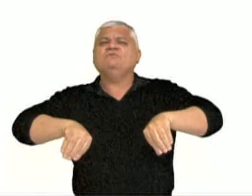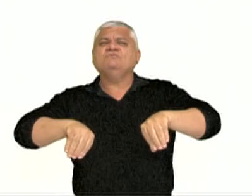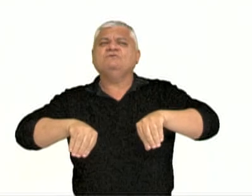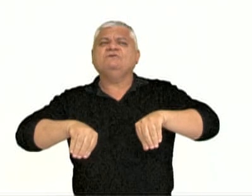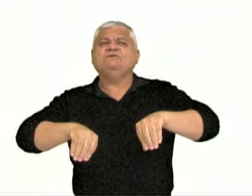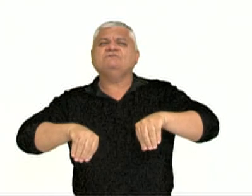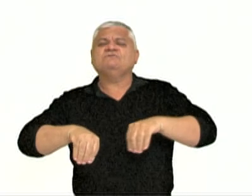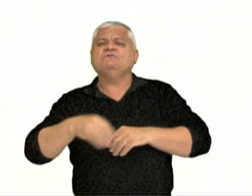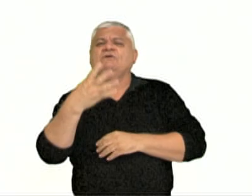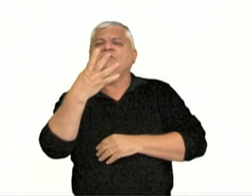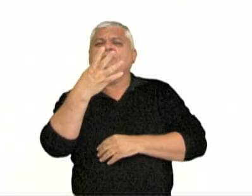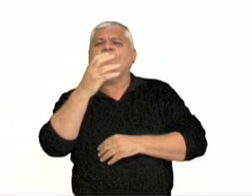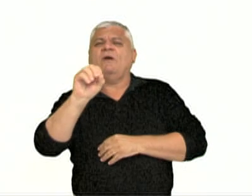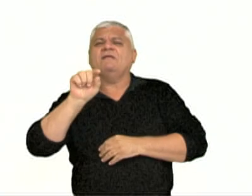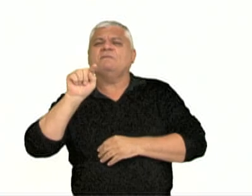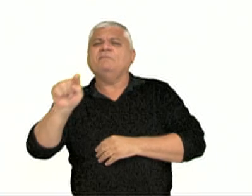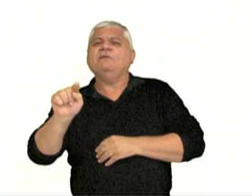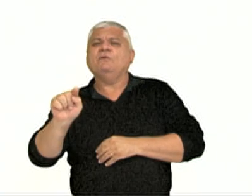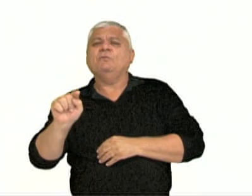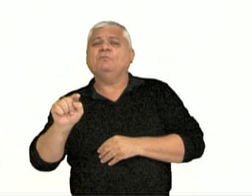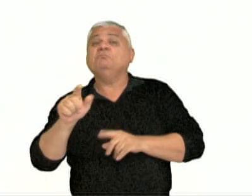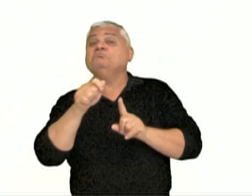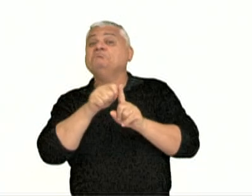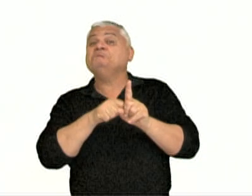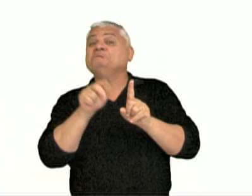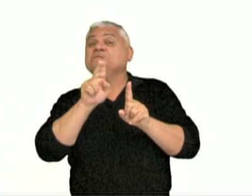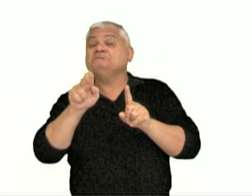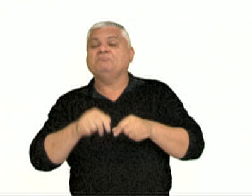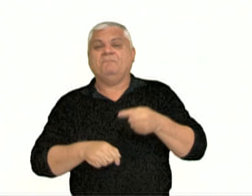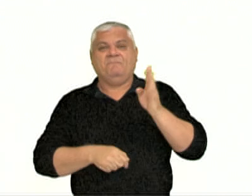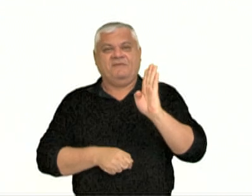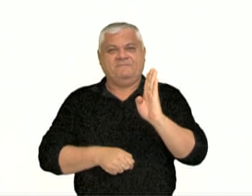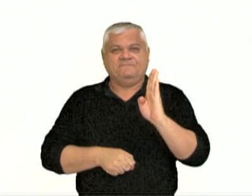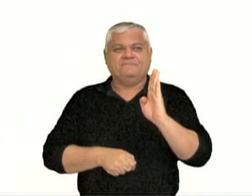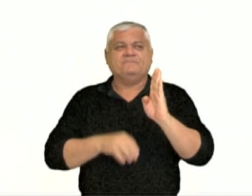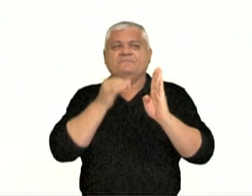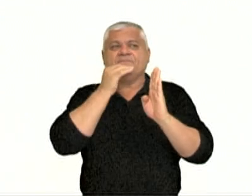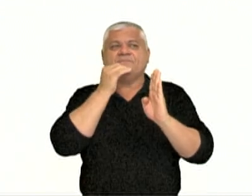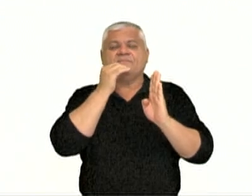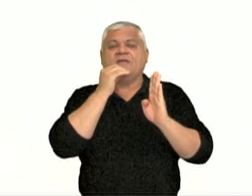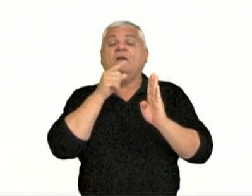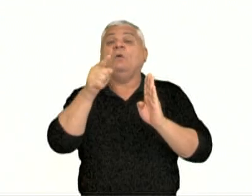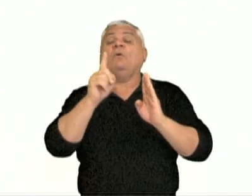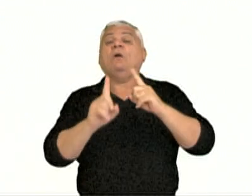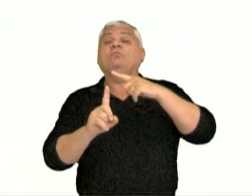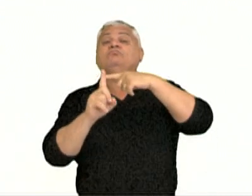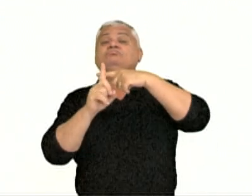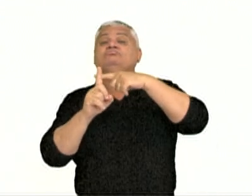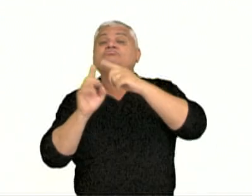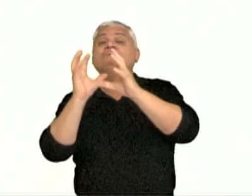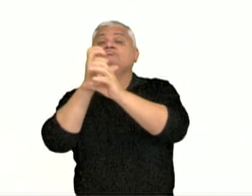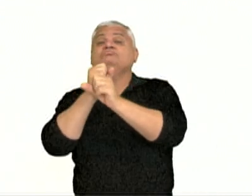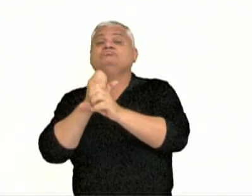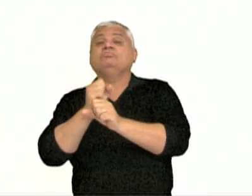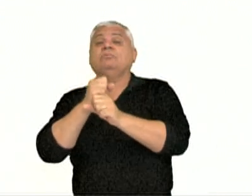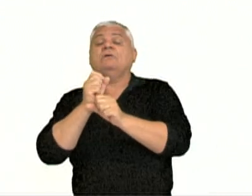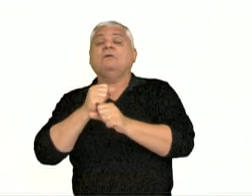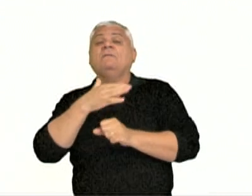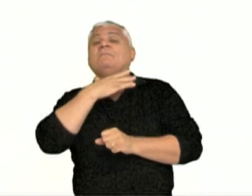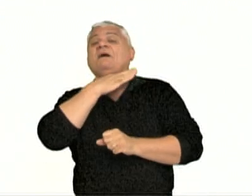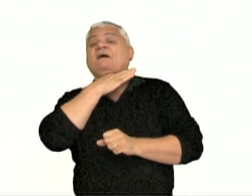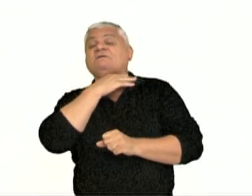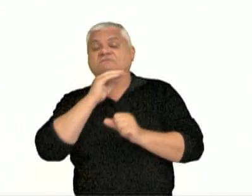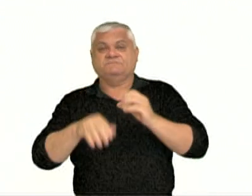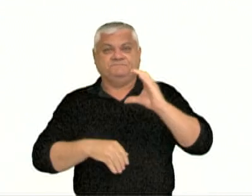prejuízo foi de 40 mil reais? Letra B. Qual foi o saldo do mês de março?